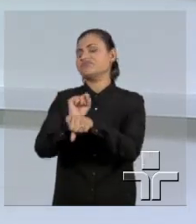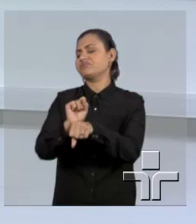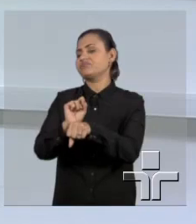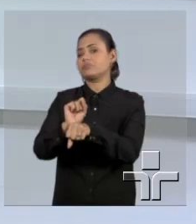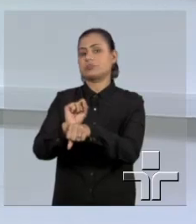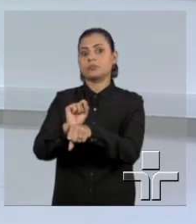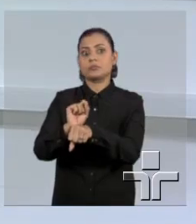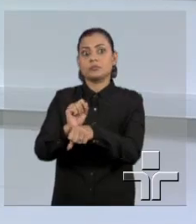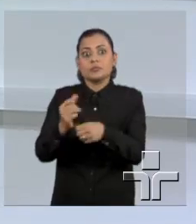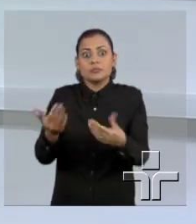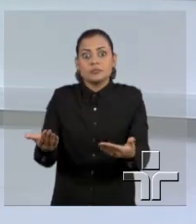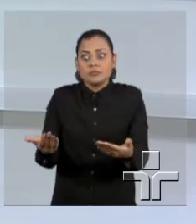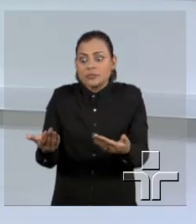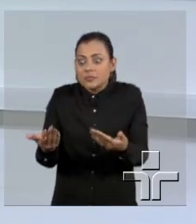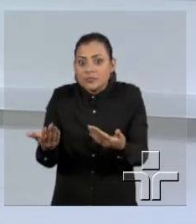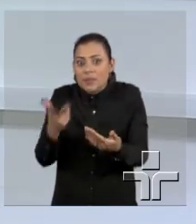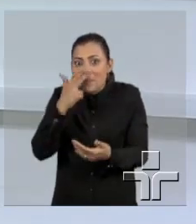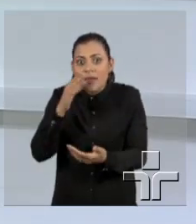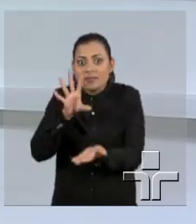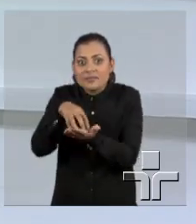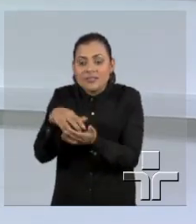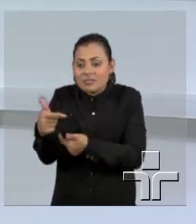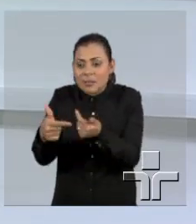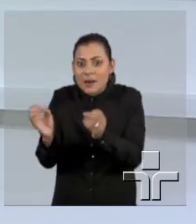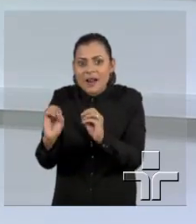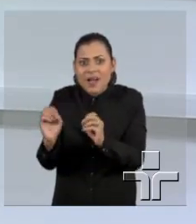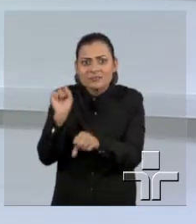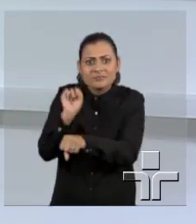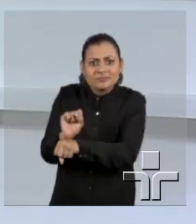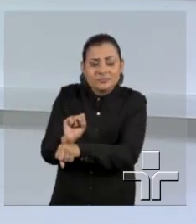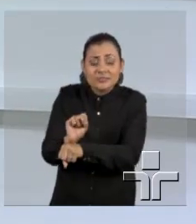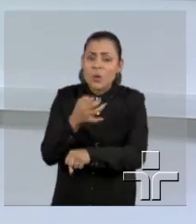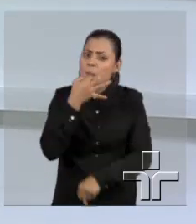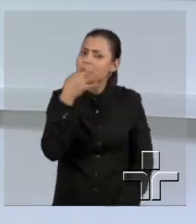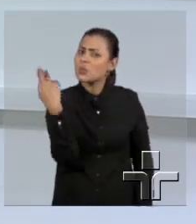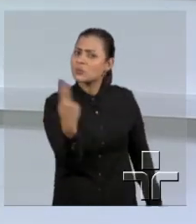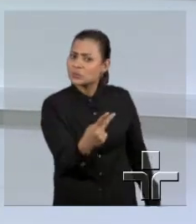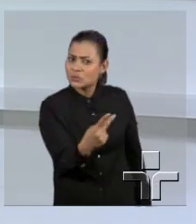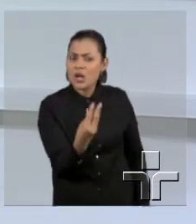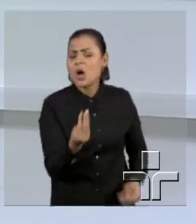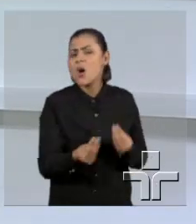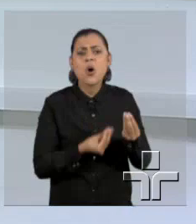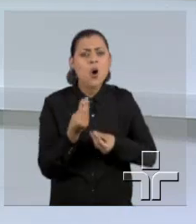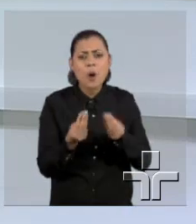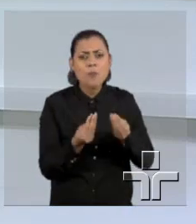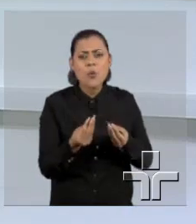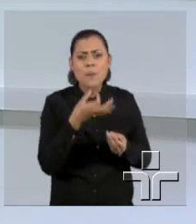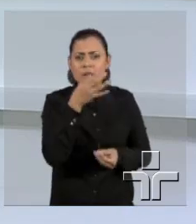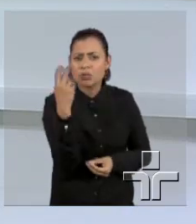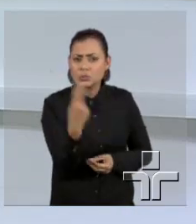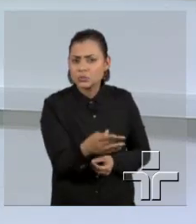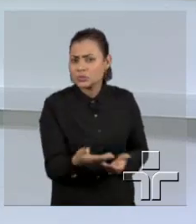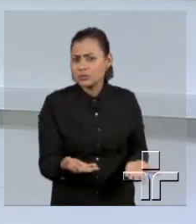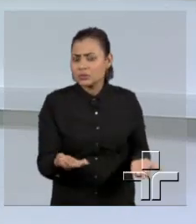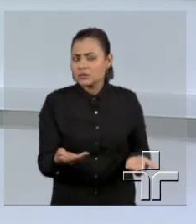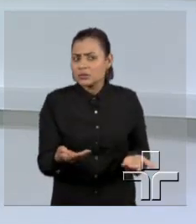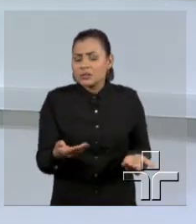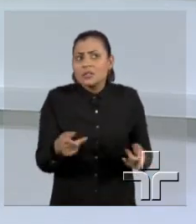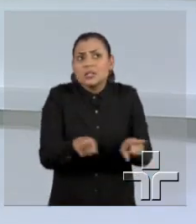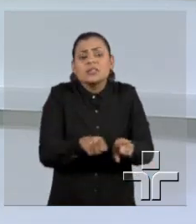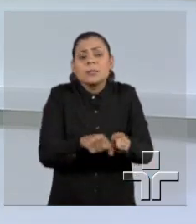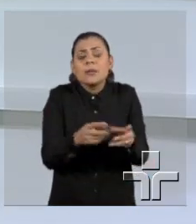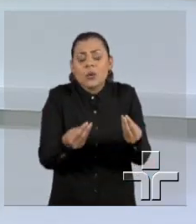função. Então, eu gostaria de ouvir a opinião do senhor, como que o senhor vê essa questão e, principalmente, como é que o senhor vê